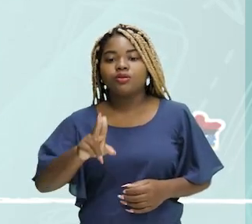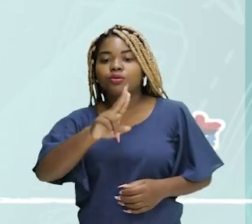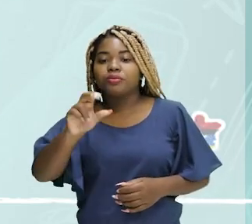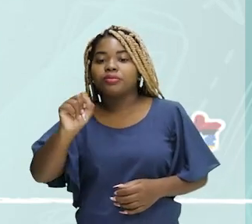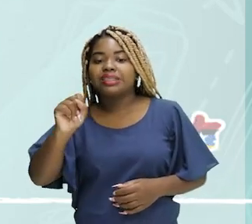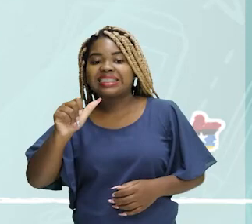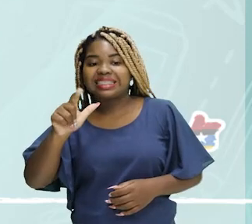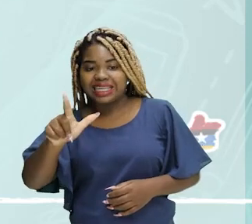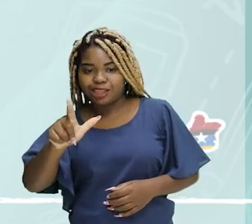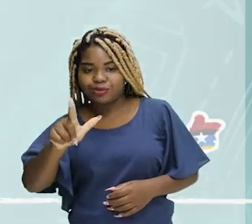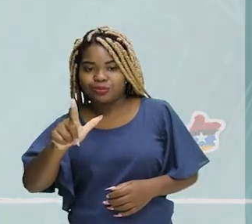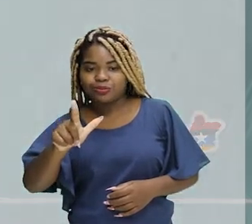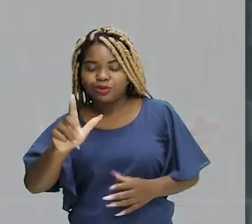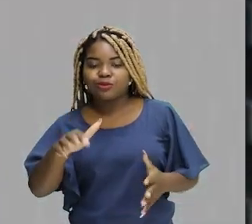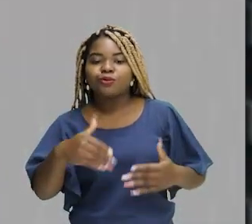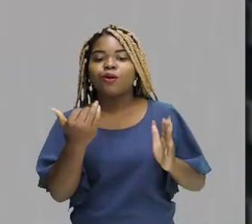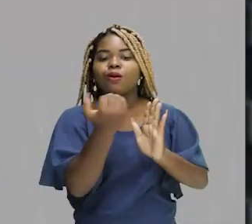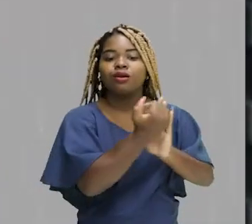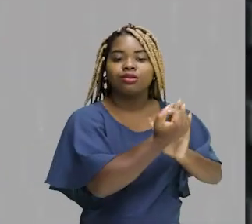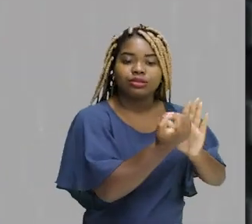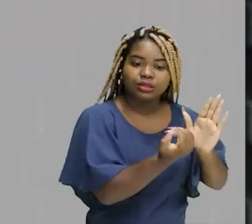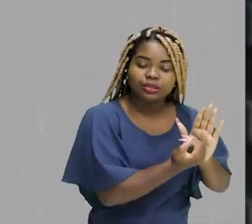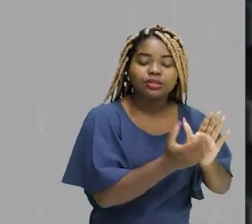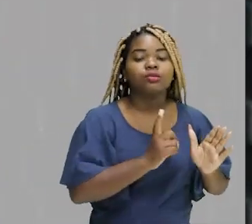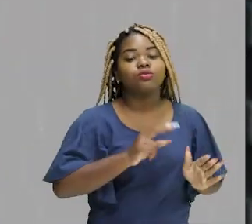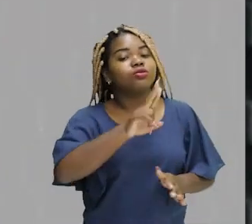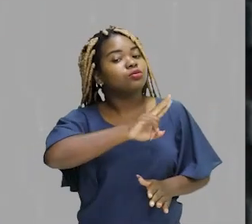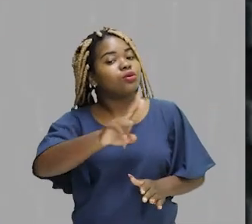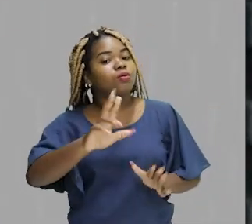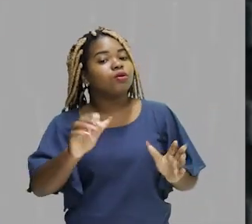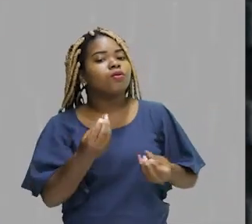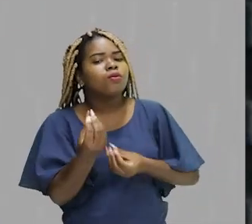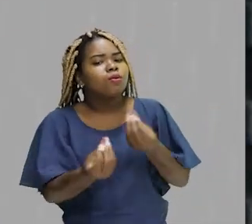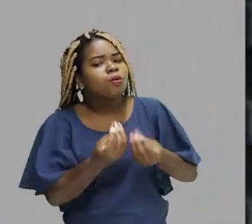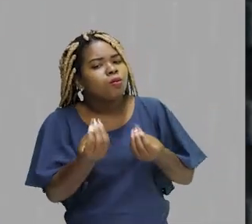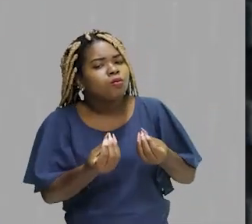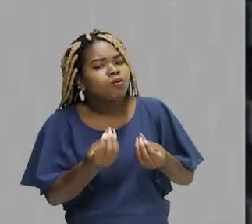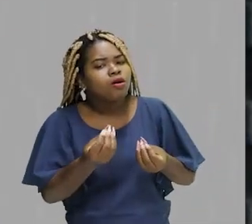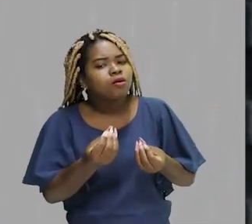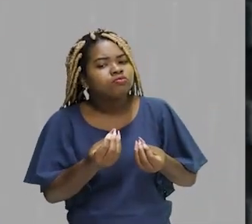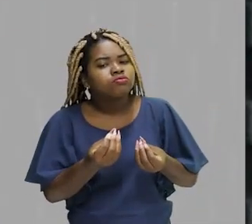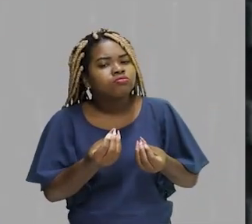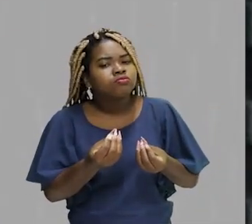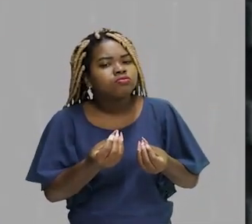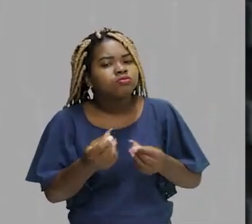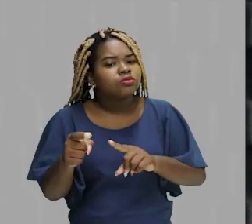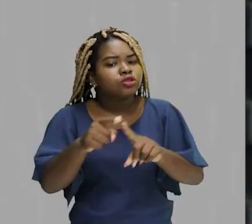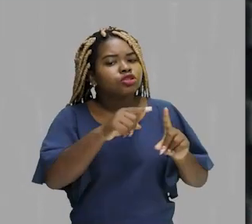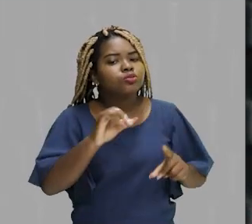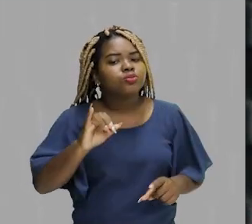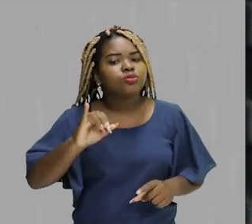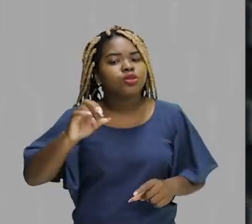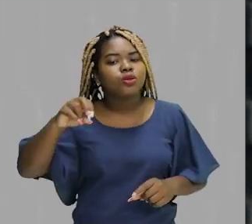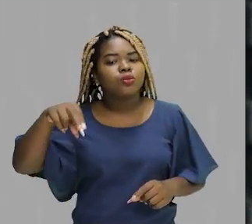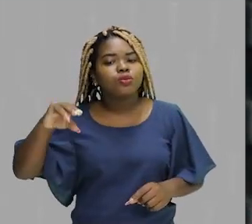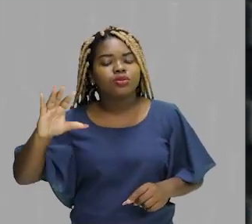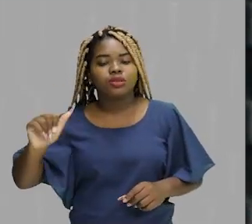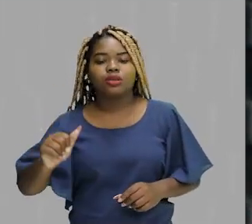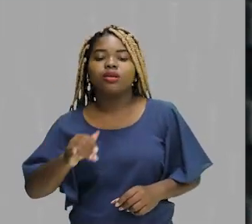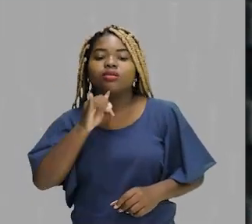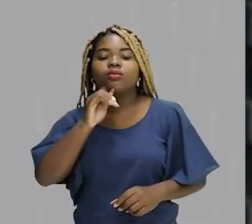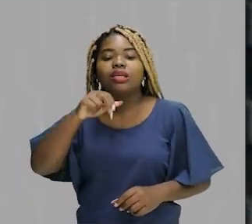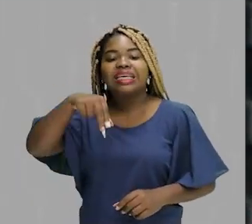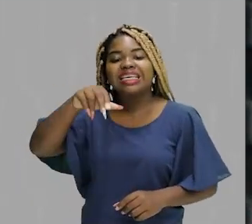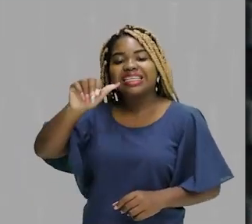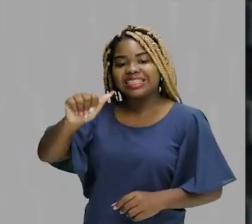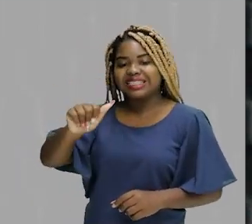do sal. Então, nós temos o nome do sal e como chegar à sua fórmula iônica. Então, como exemplo,